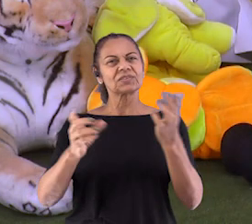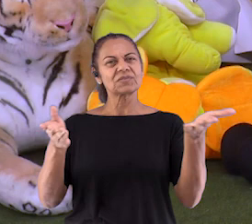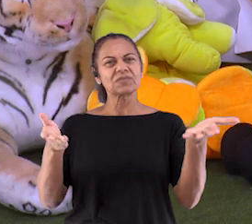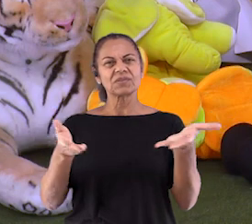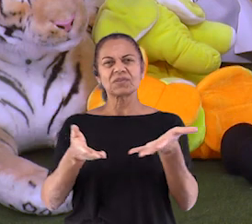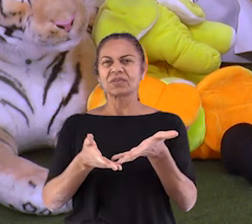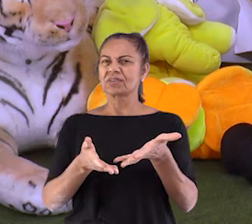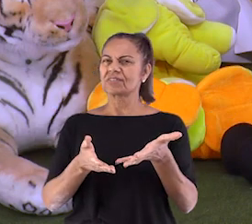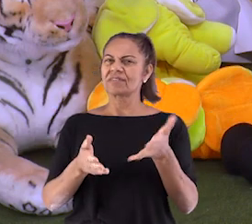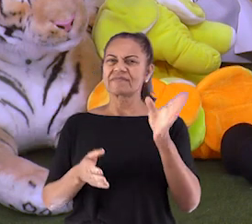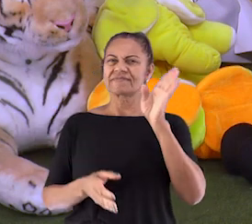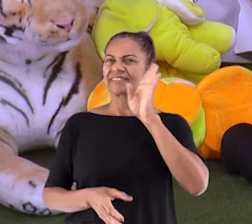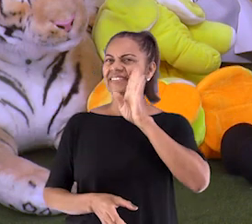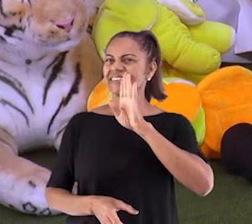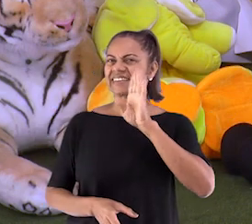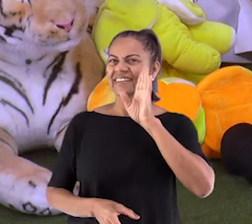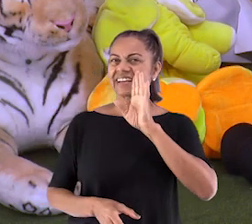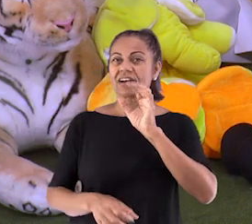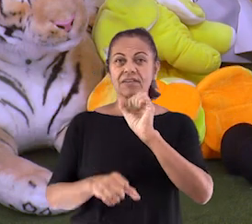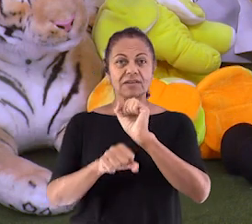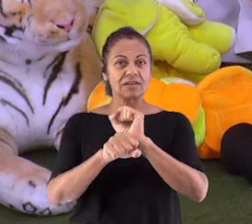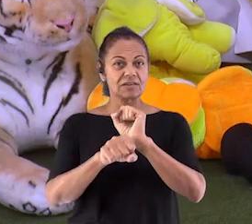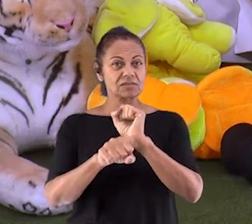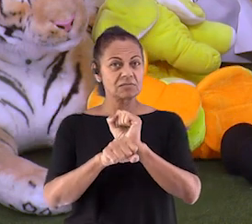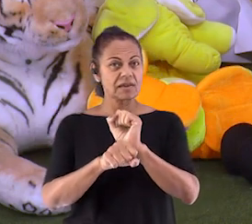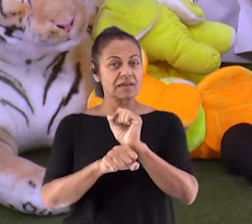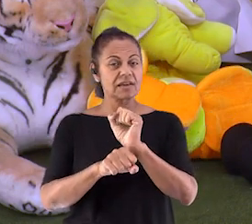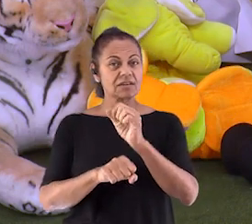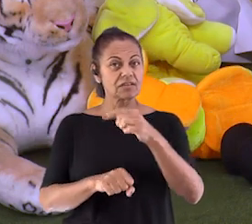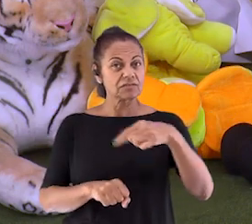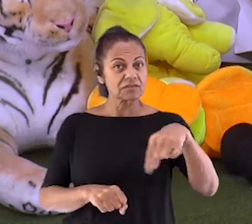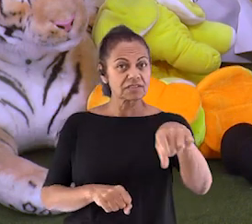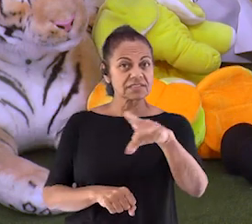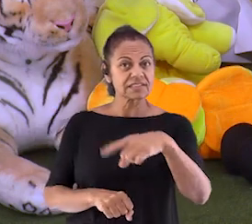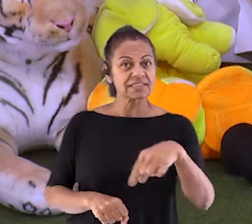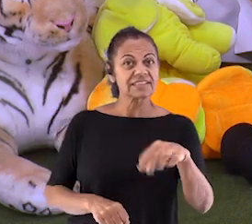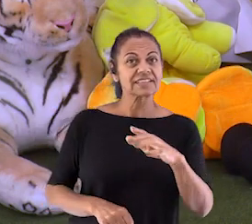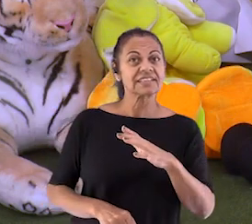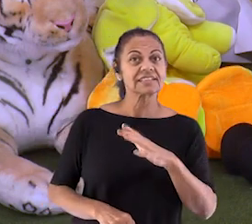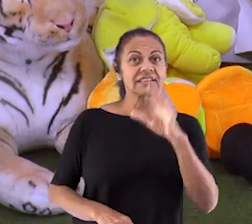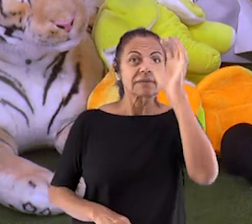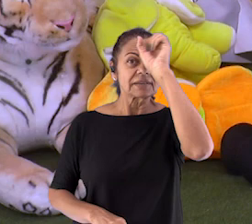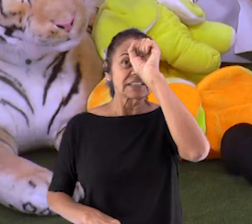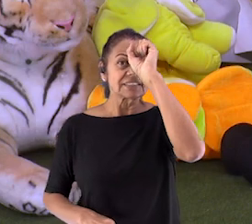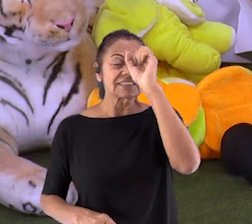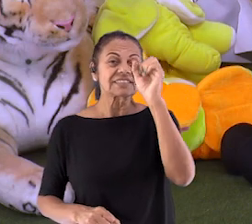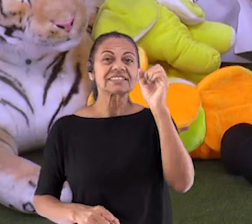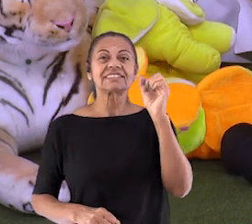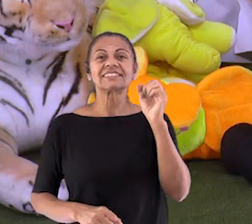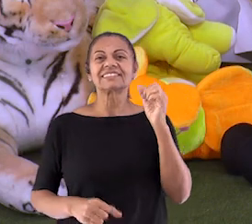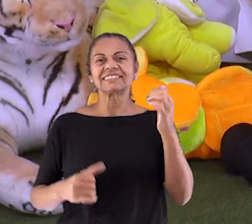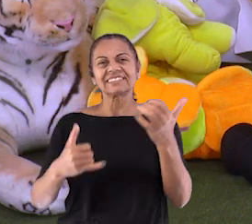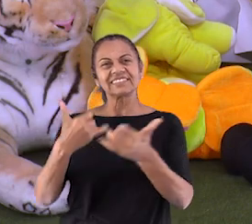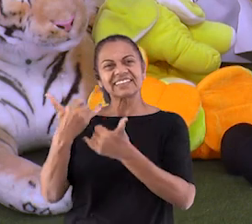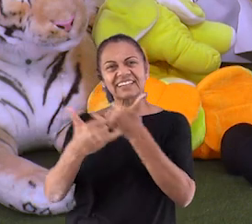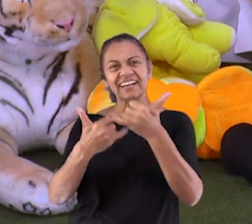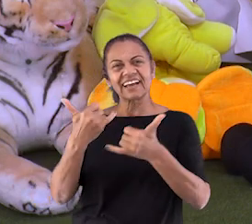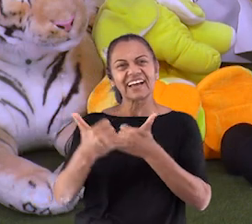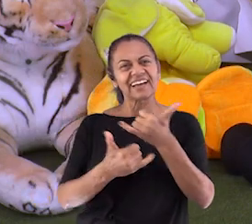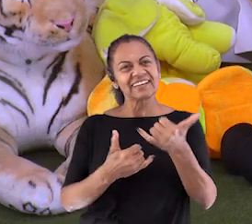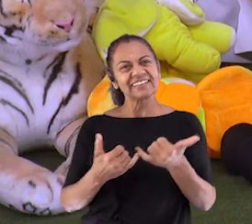de hoje foi muito legal. Eu espero que vocês tenham aprendido e se divertido